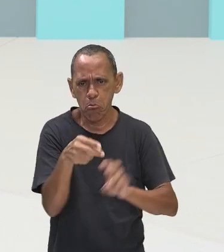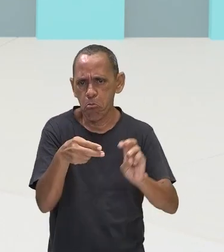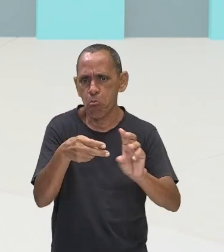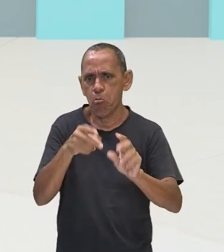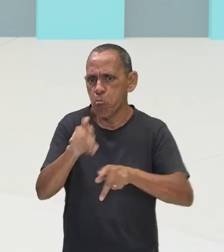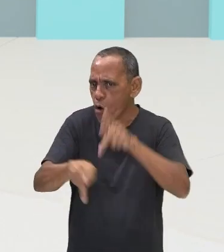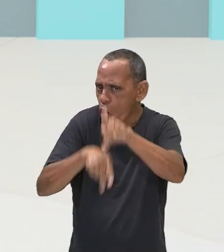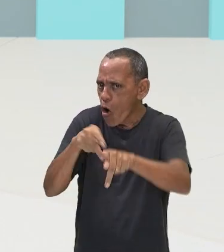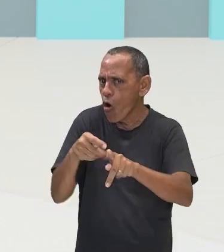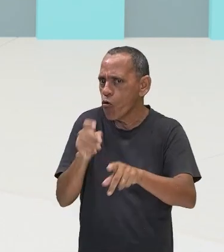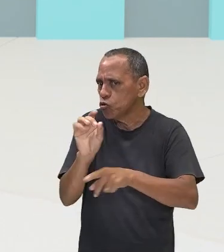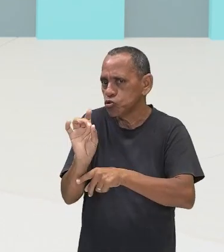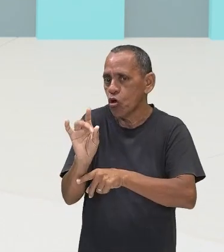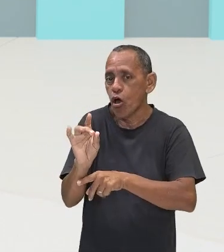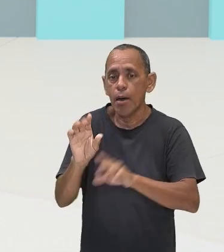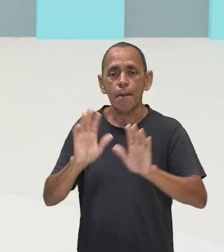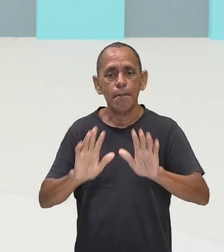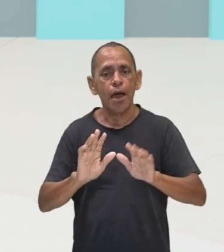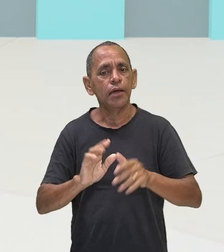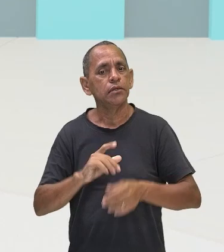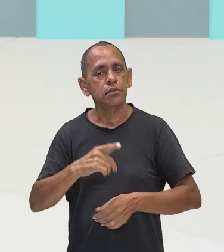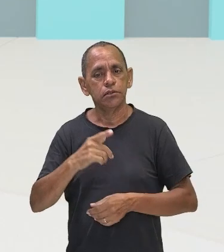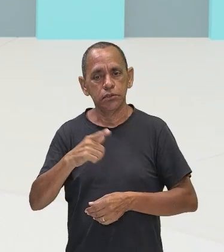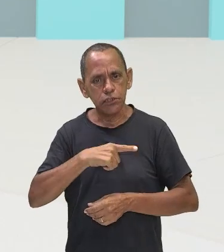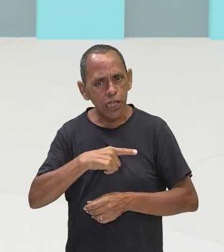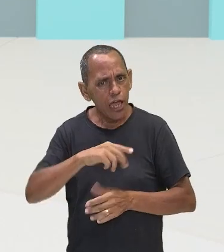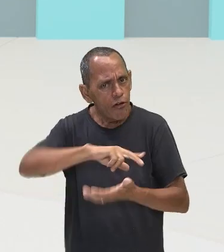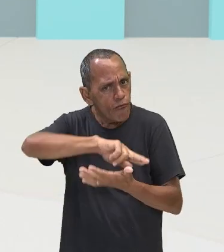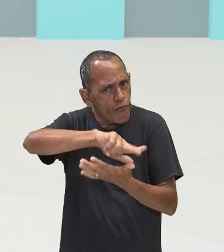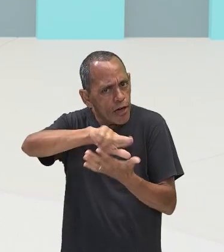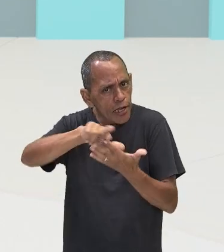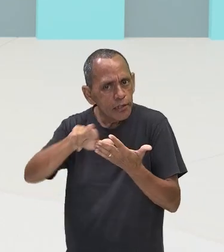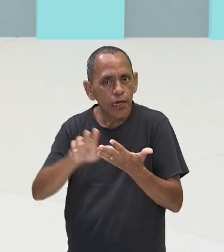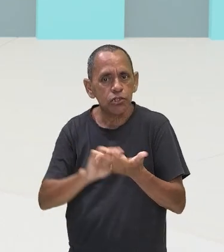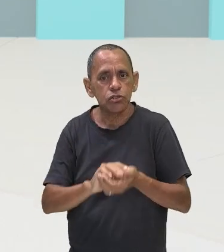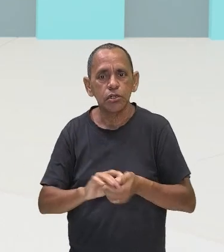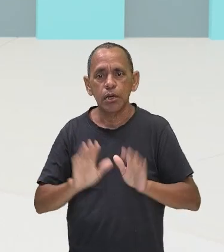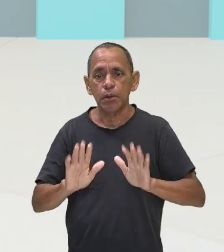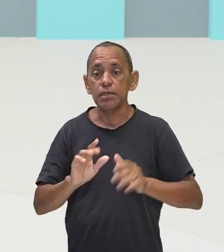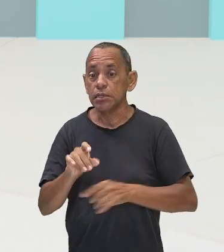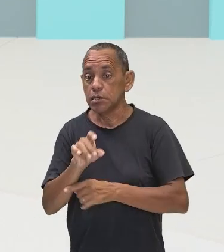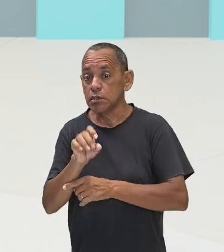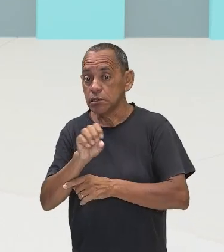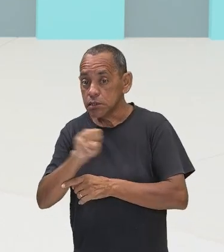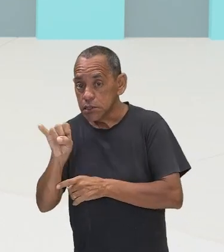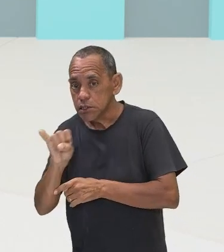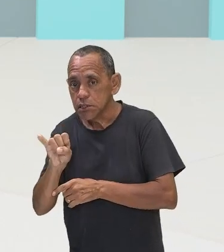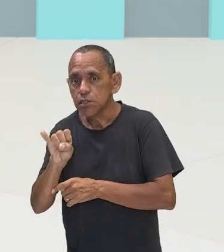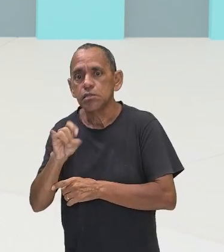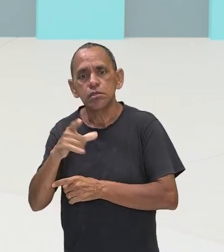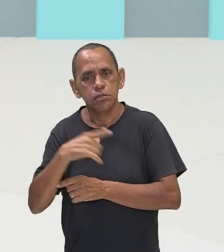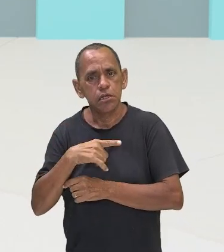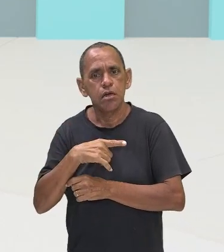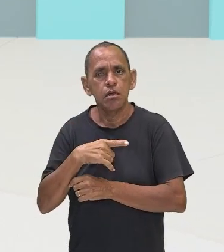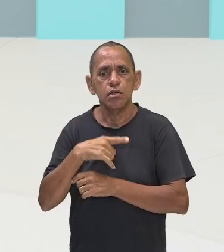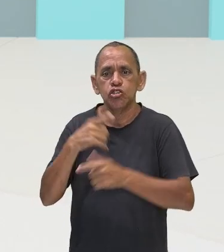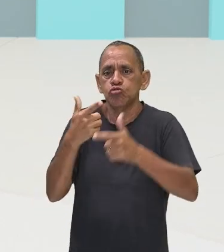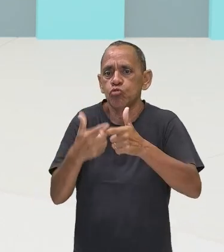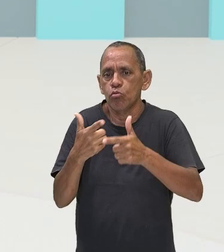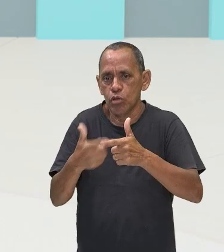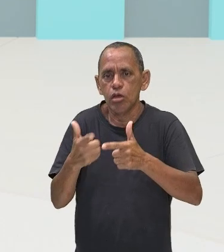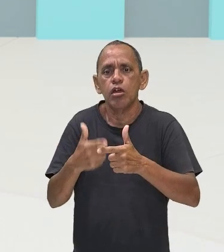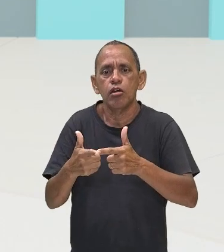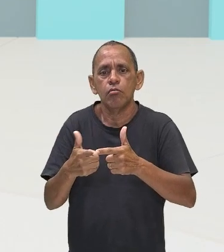o que eu estou falando. Olha, se você tem esse porquê, se você tem essa causa, vai acontecer essa